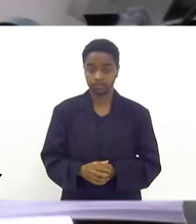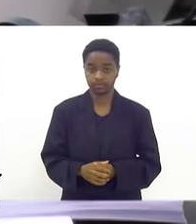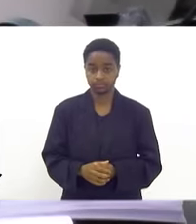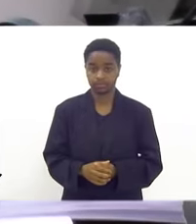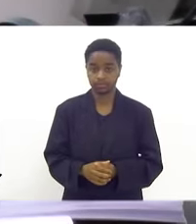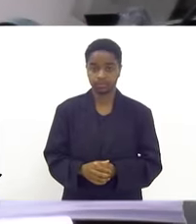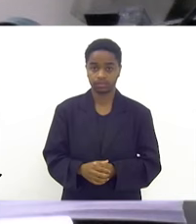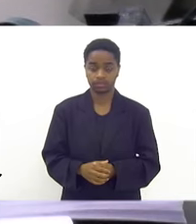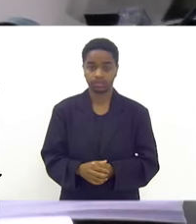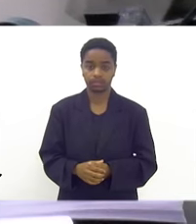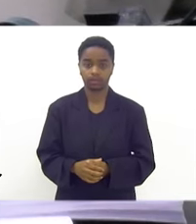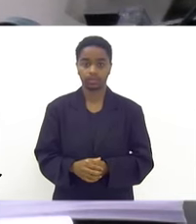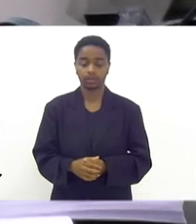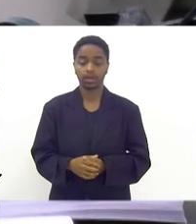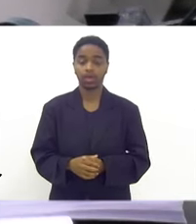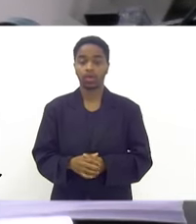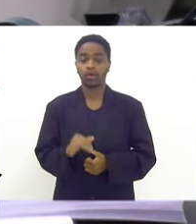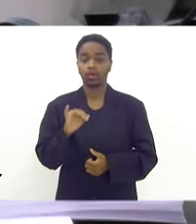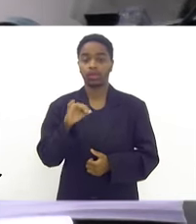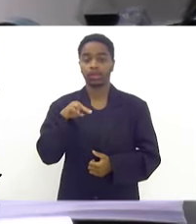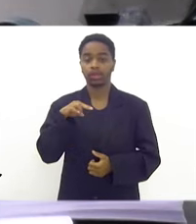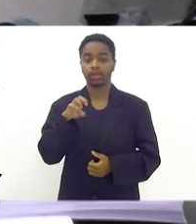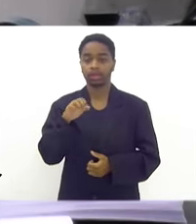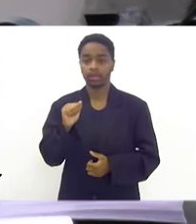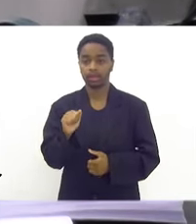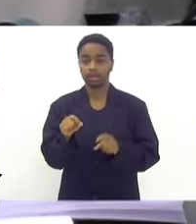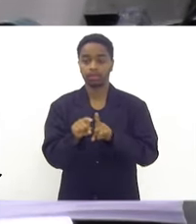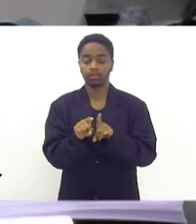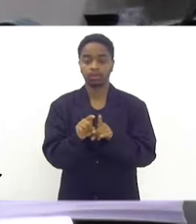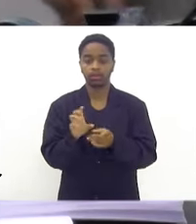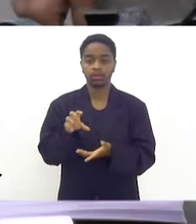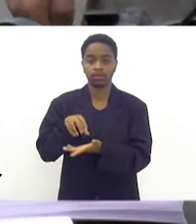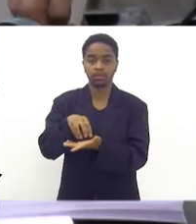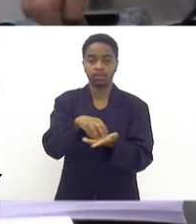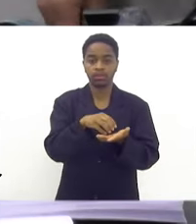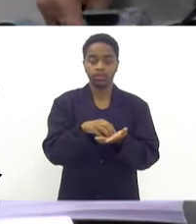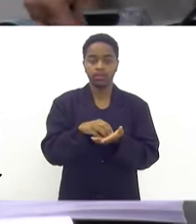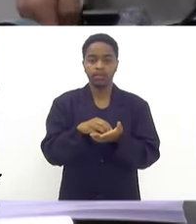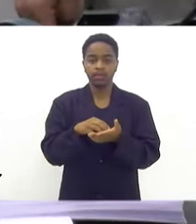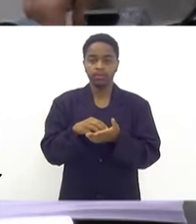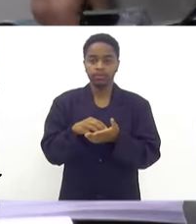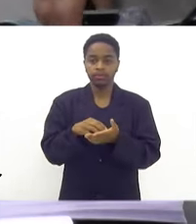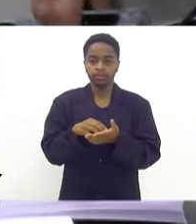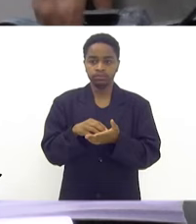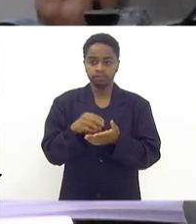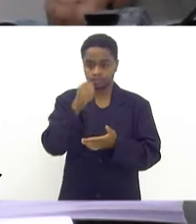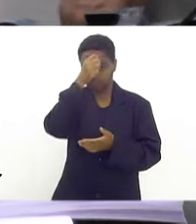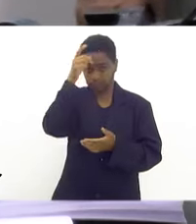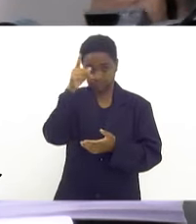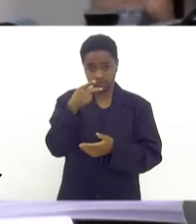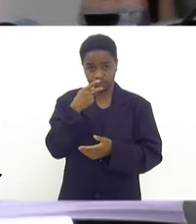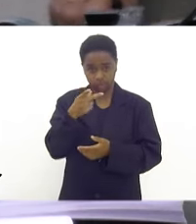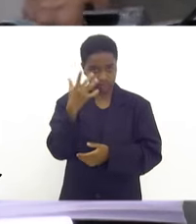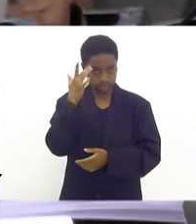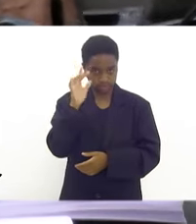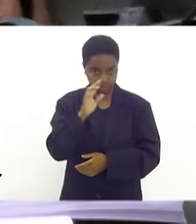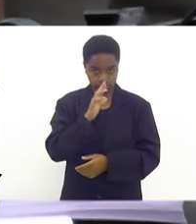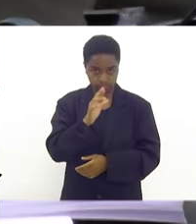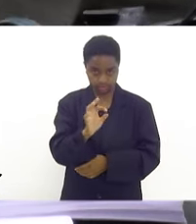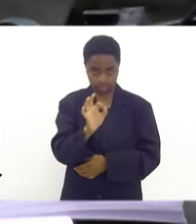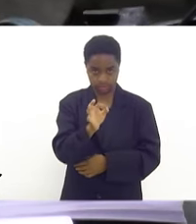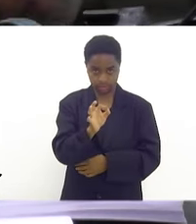em algum momento inéia os órgãos municipais do entorno da B de Guanabara a Maria só falou que não sabe responder isso